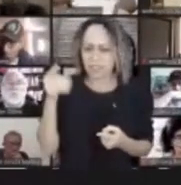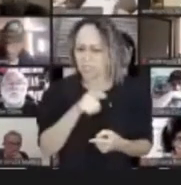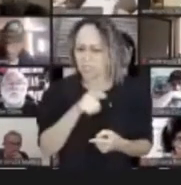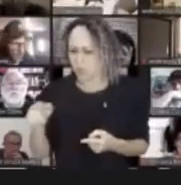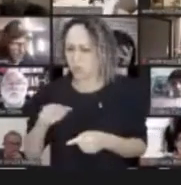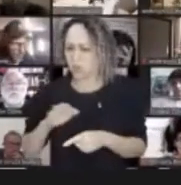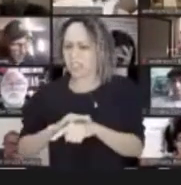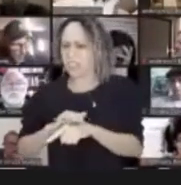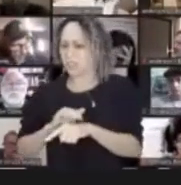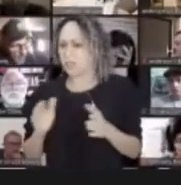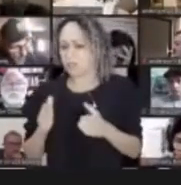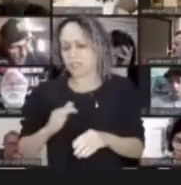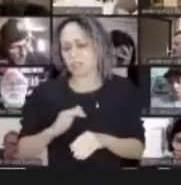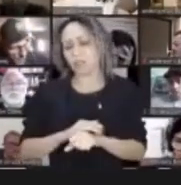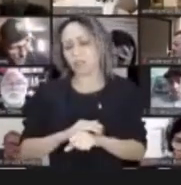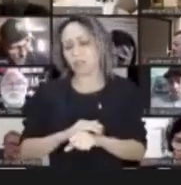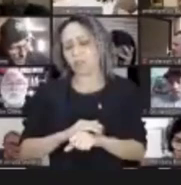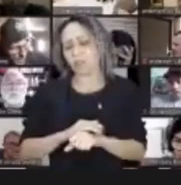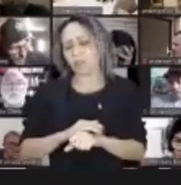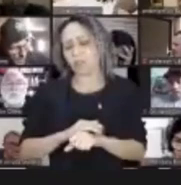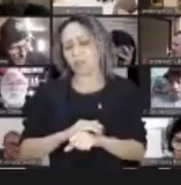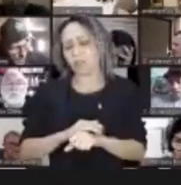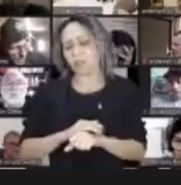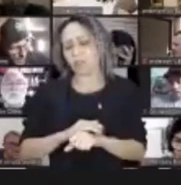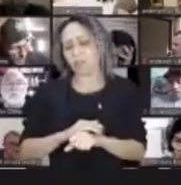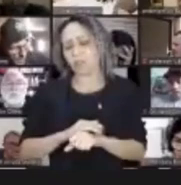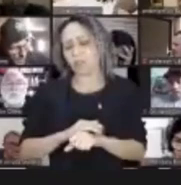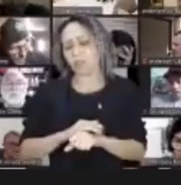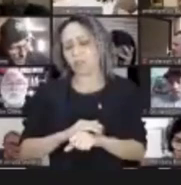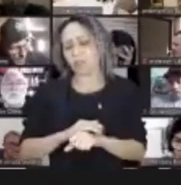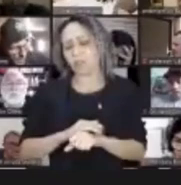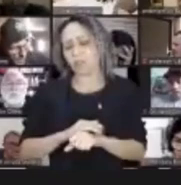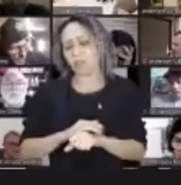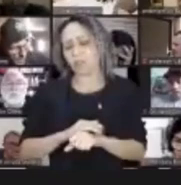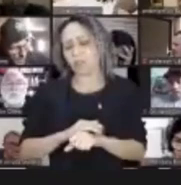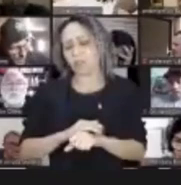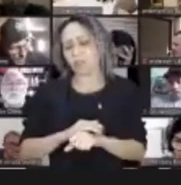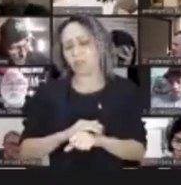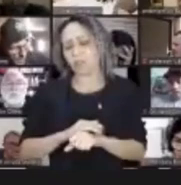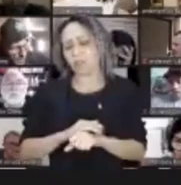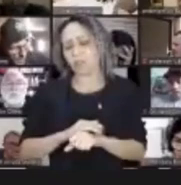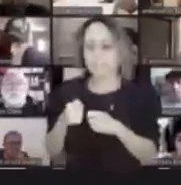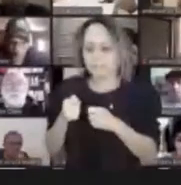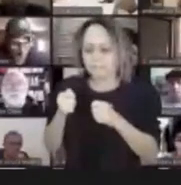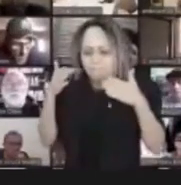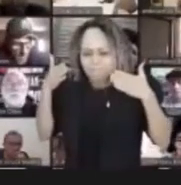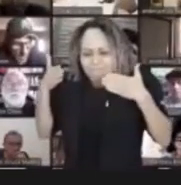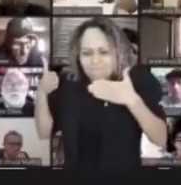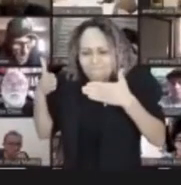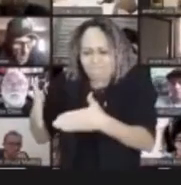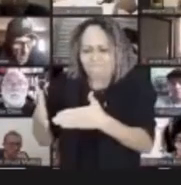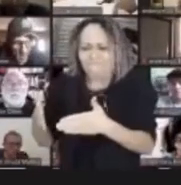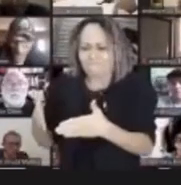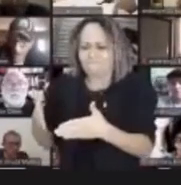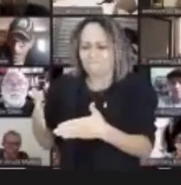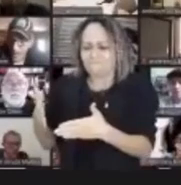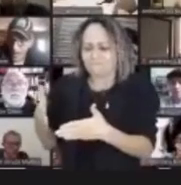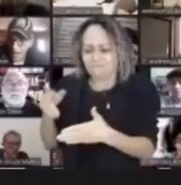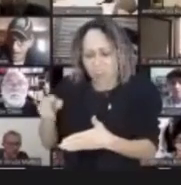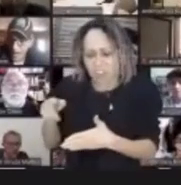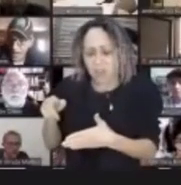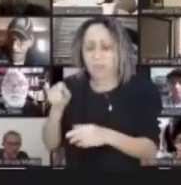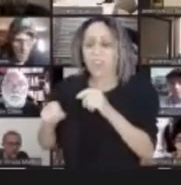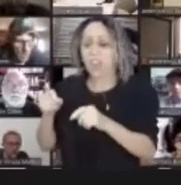o máximo possível de ataques sobre o comportamento desse presidente na Covid. Para mim, isso entra